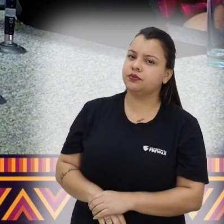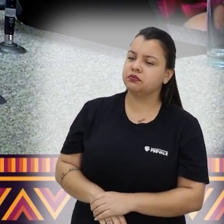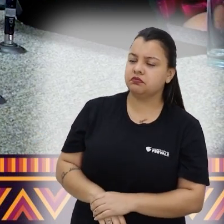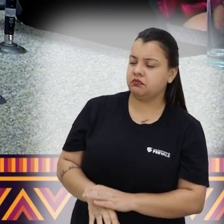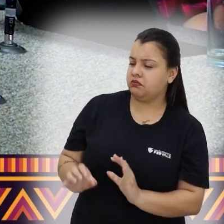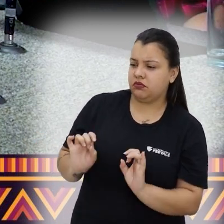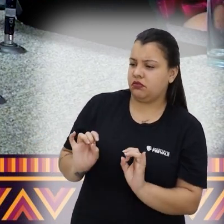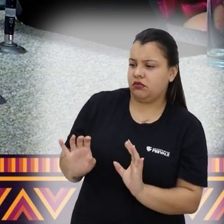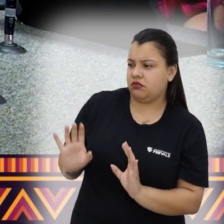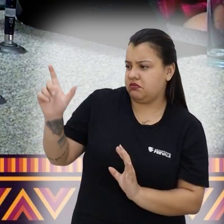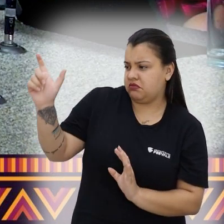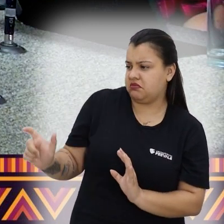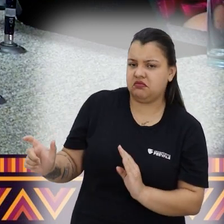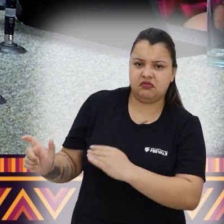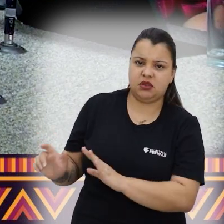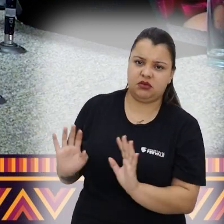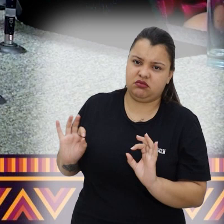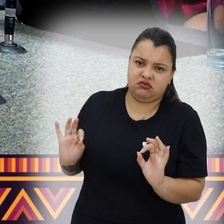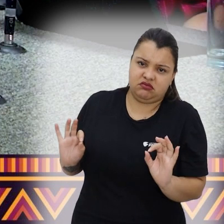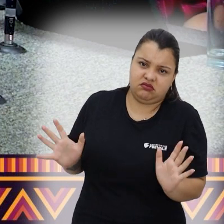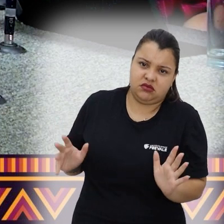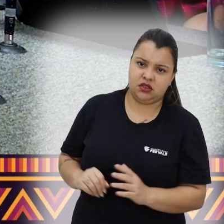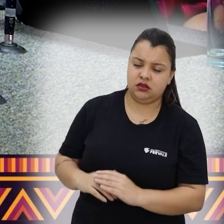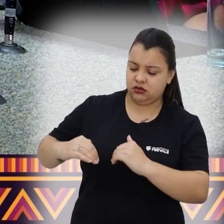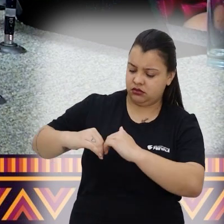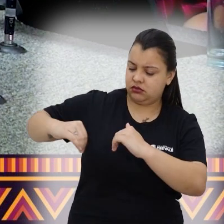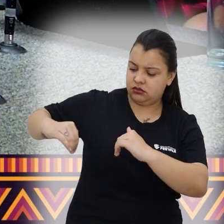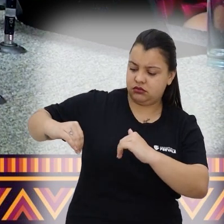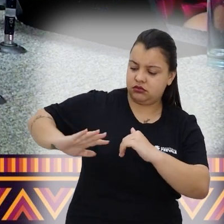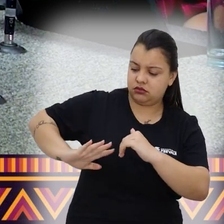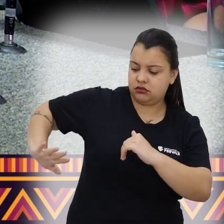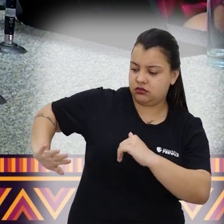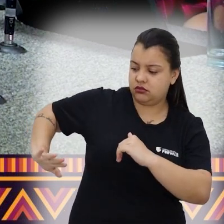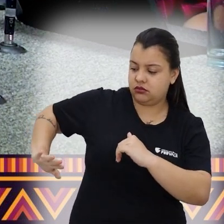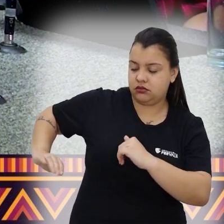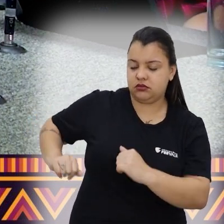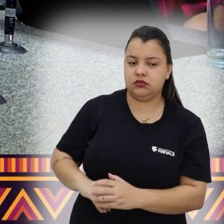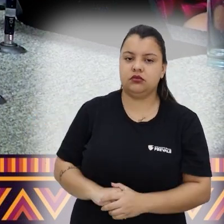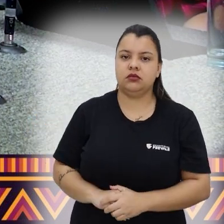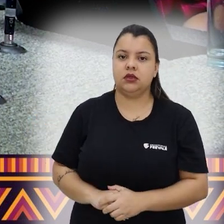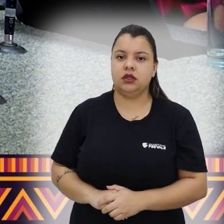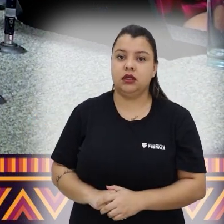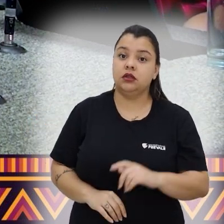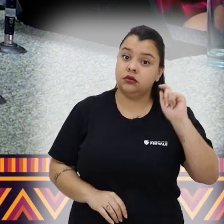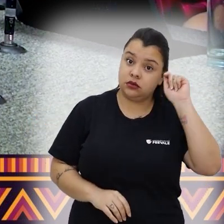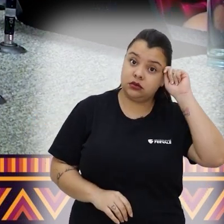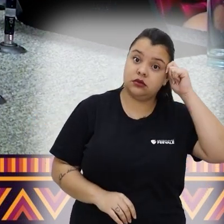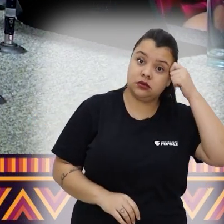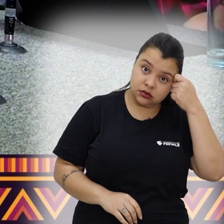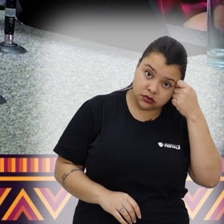Que é, de novo, para mim, esses dois conceitos eles são bem separados entre de negritude